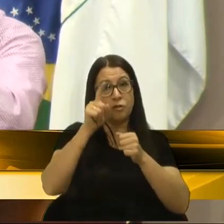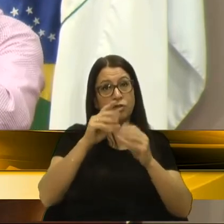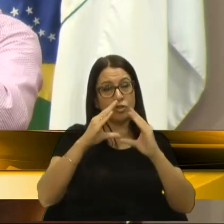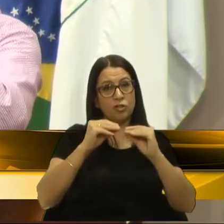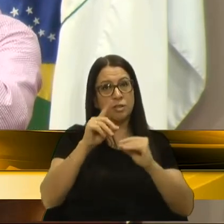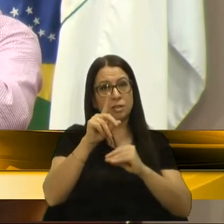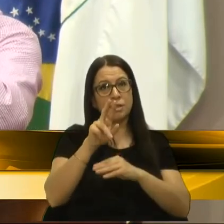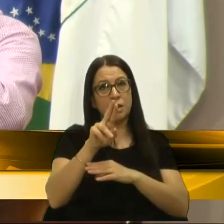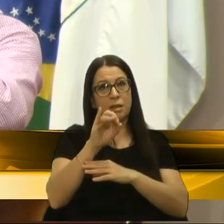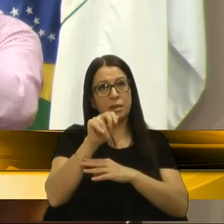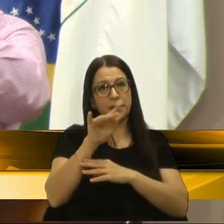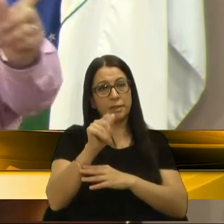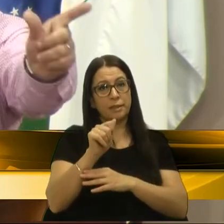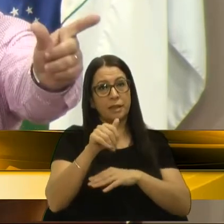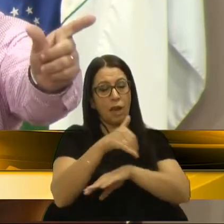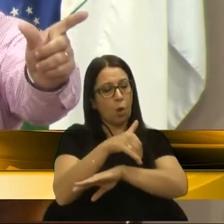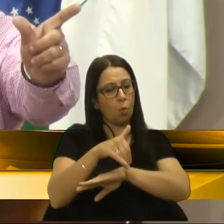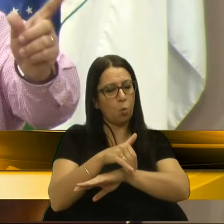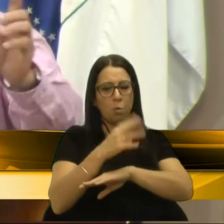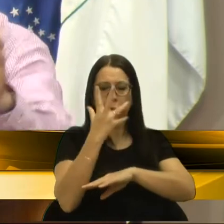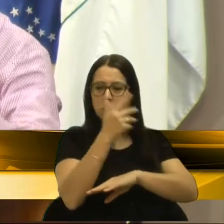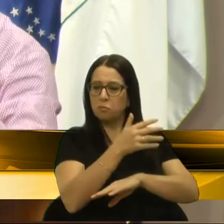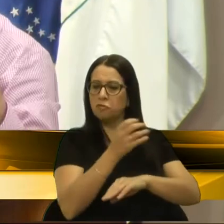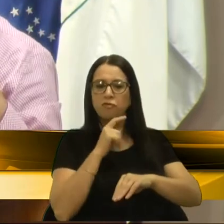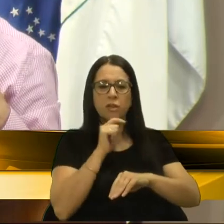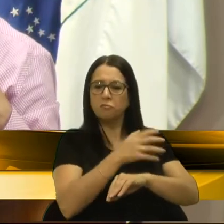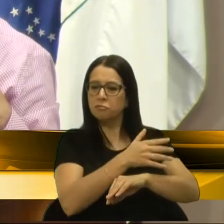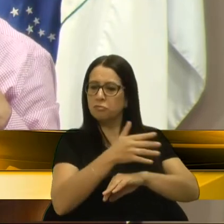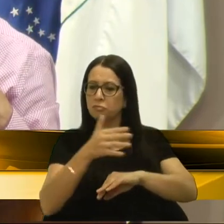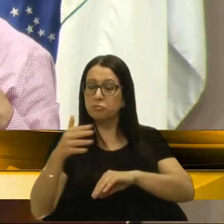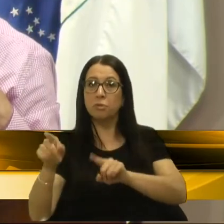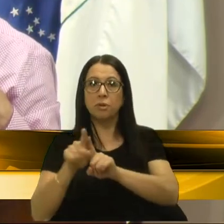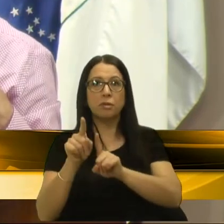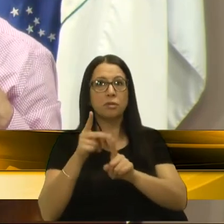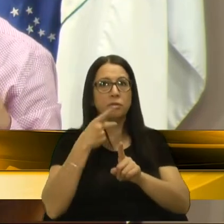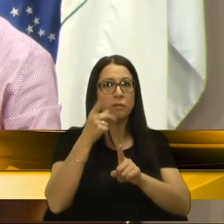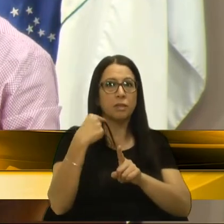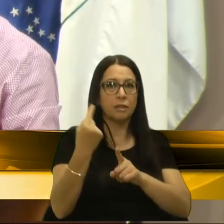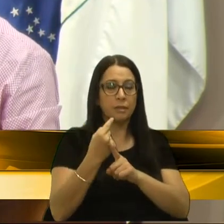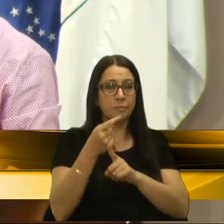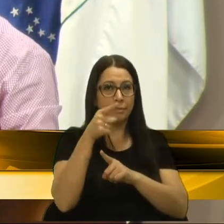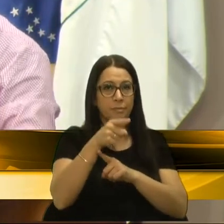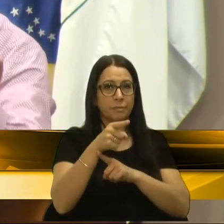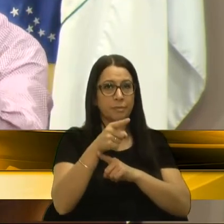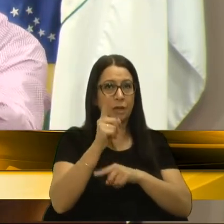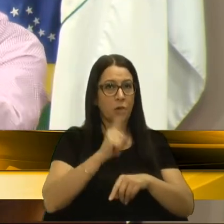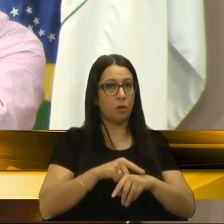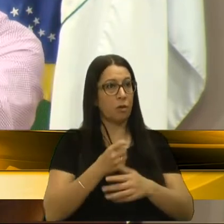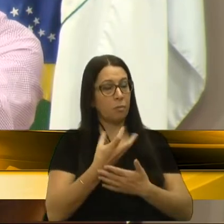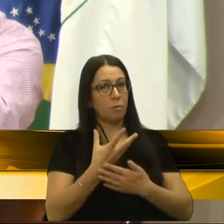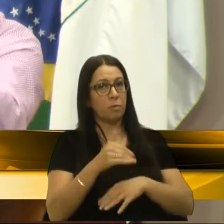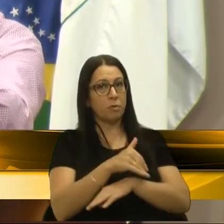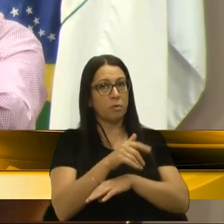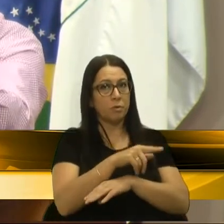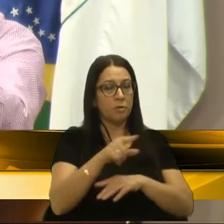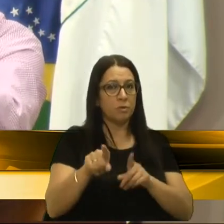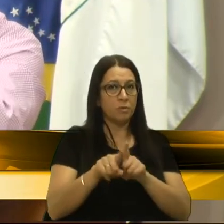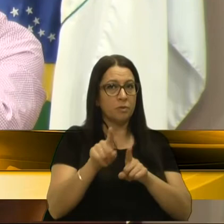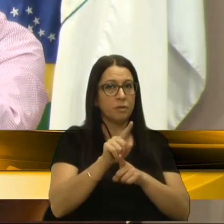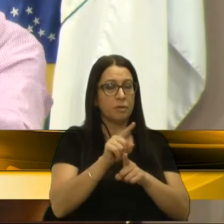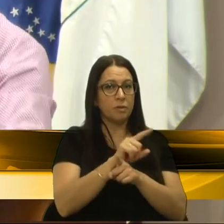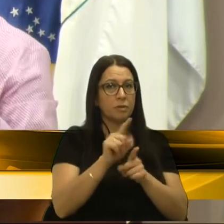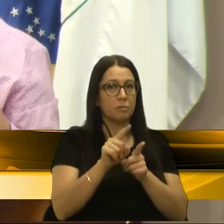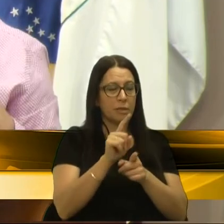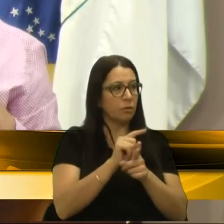a rua dele está bem verde na frente, e aí a gente comentou ali na hora, bom, essa rua aqui falta só um pouco